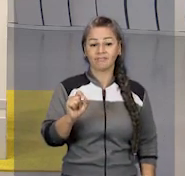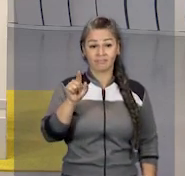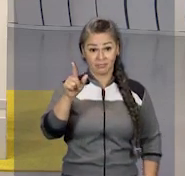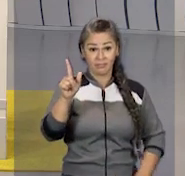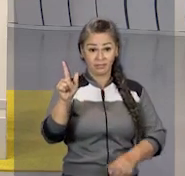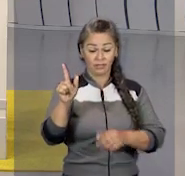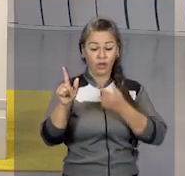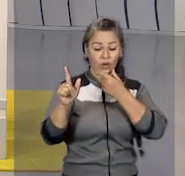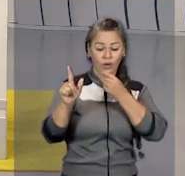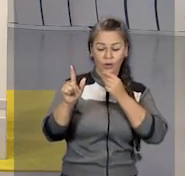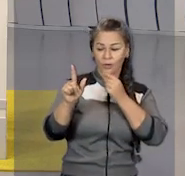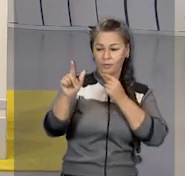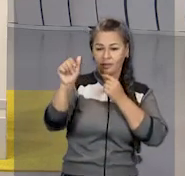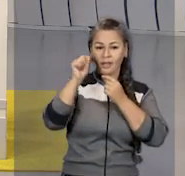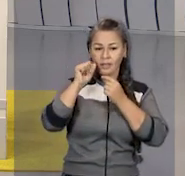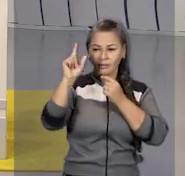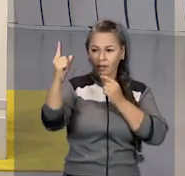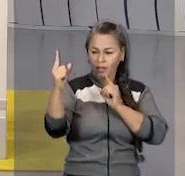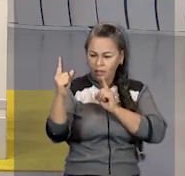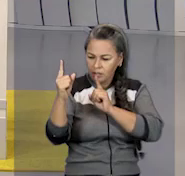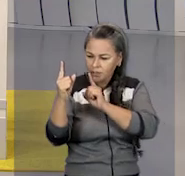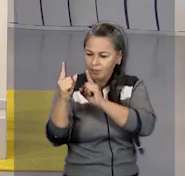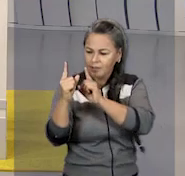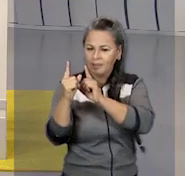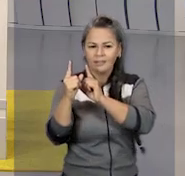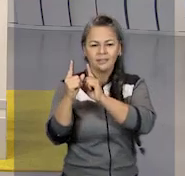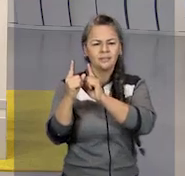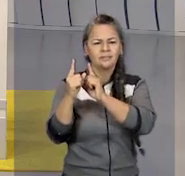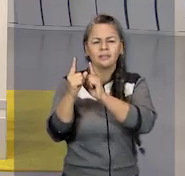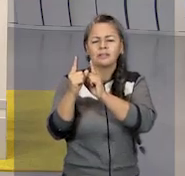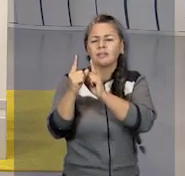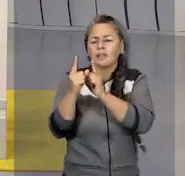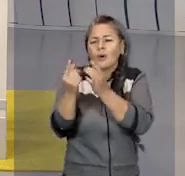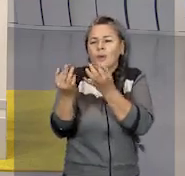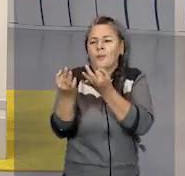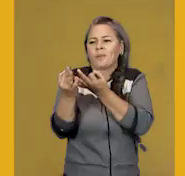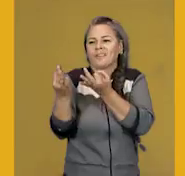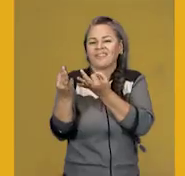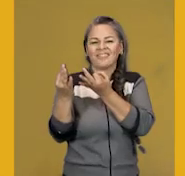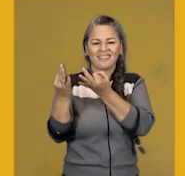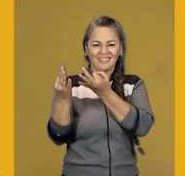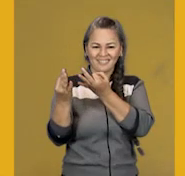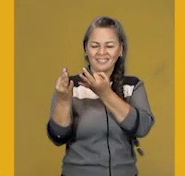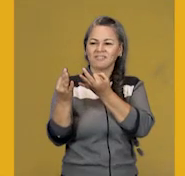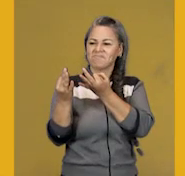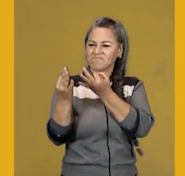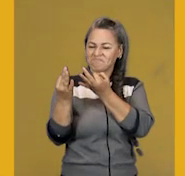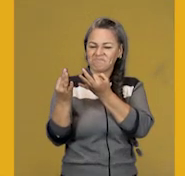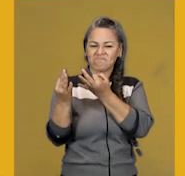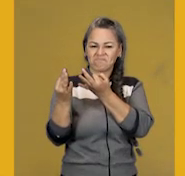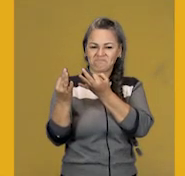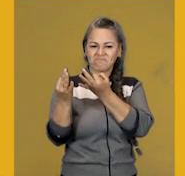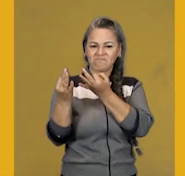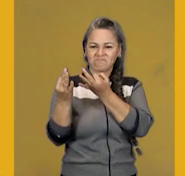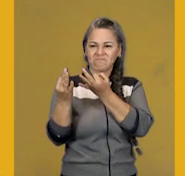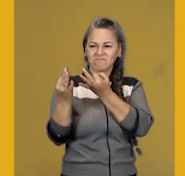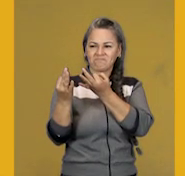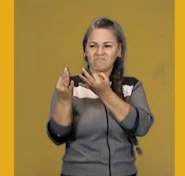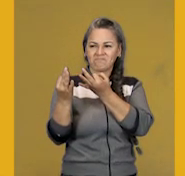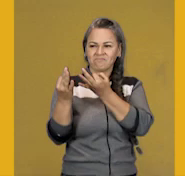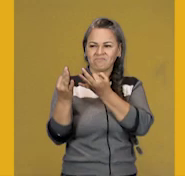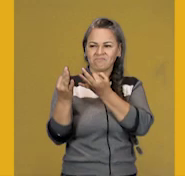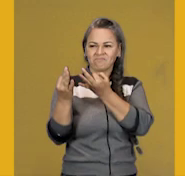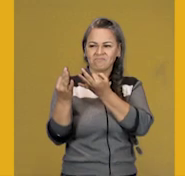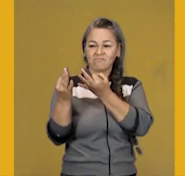né, ficar perto dela é incomum, é extraordinário, é raro, tá? Então